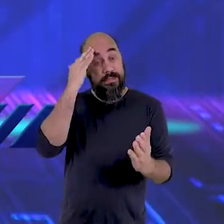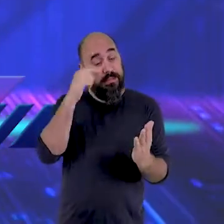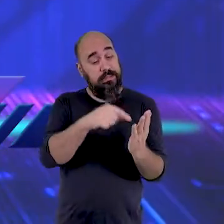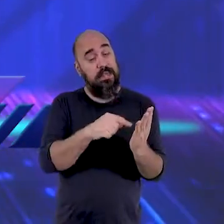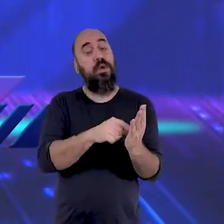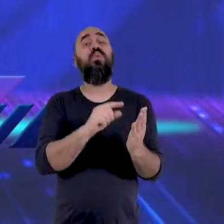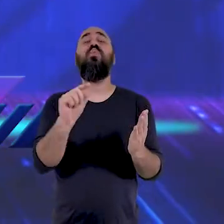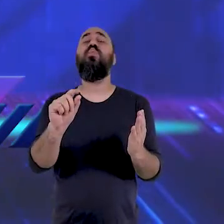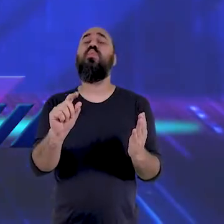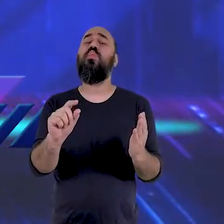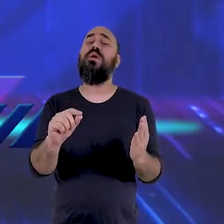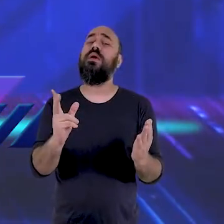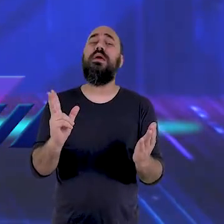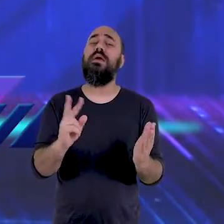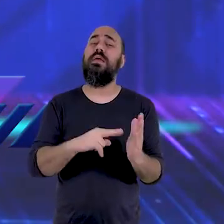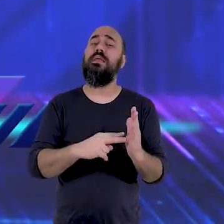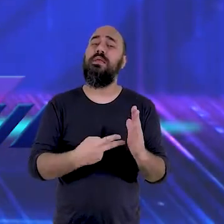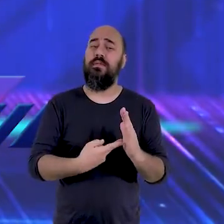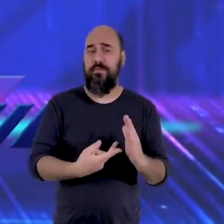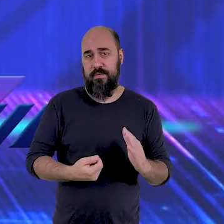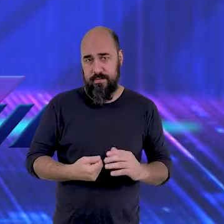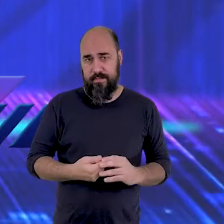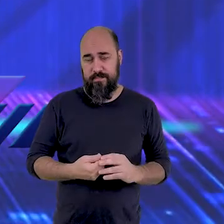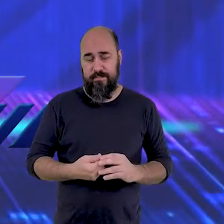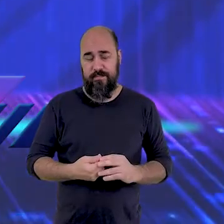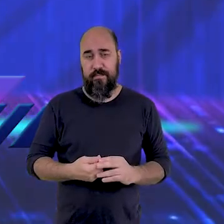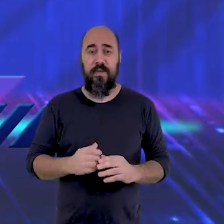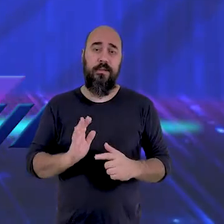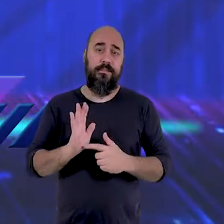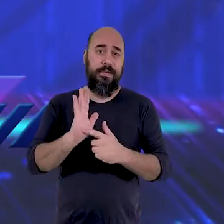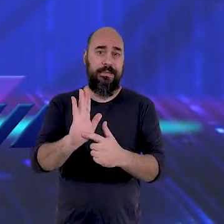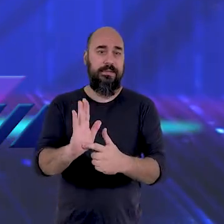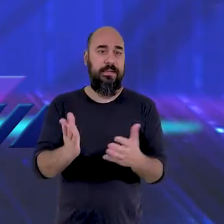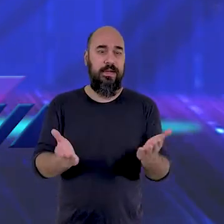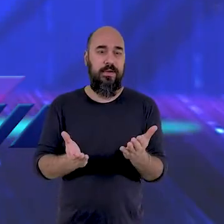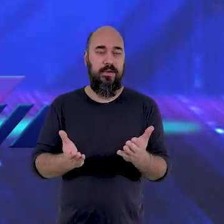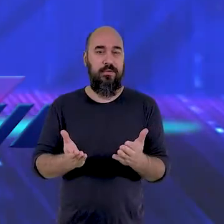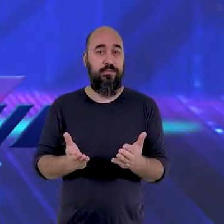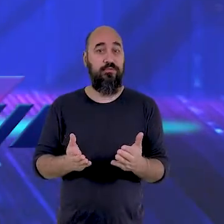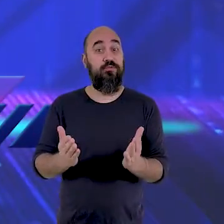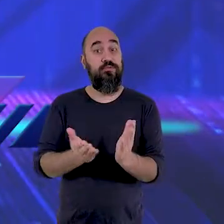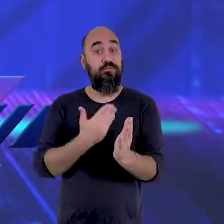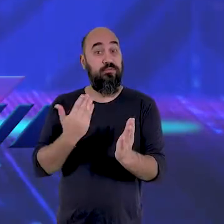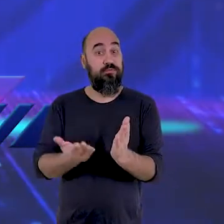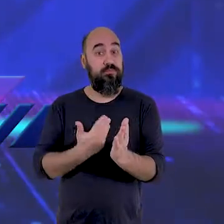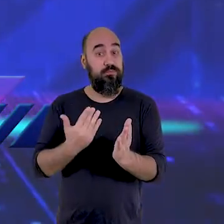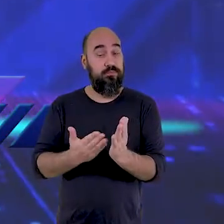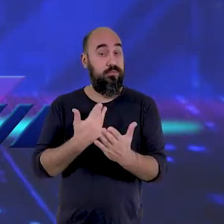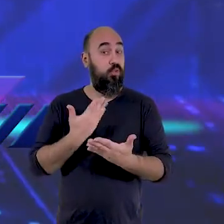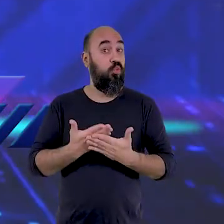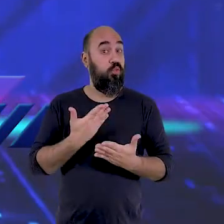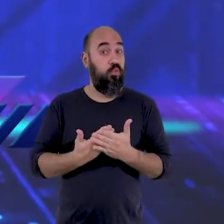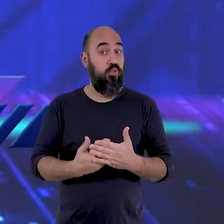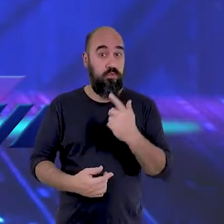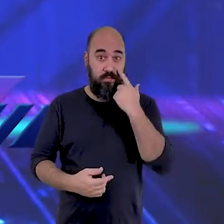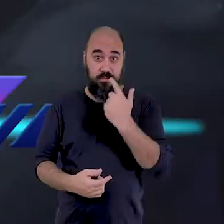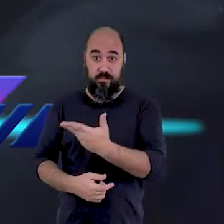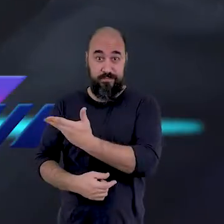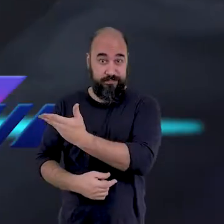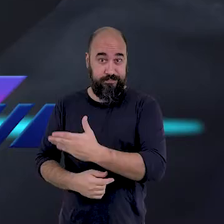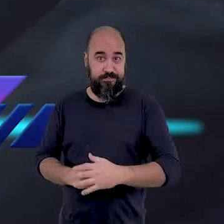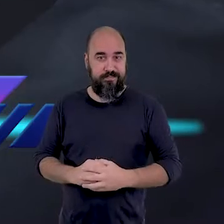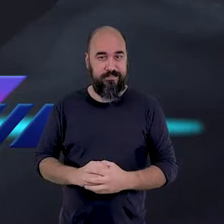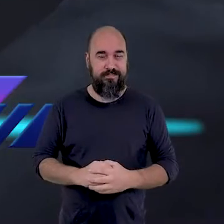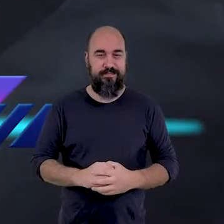compreender exatamente o que a Bíblia tem para te dizer. E eu quero te apresentar hoje o estudo bíblico A Procura da Verdade. É uma série de